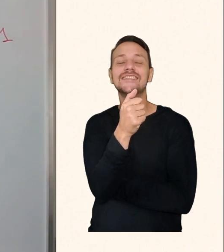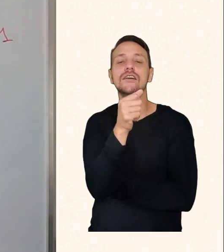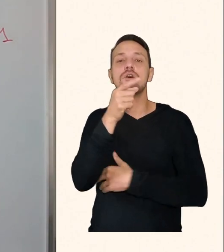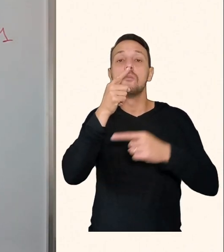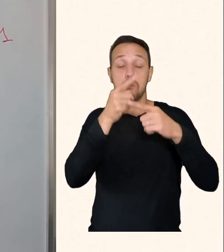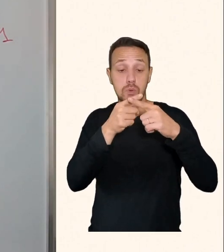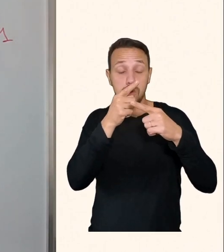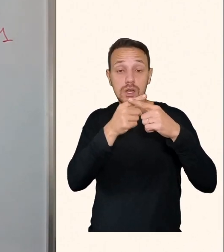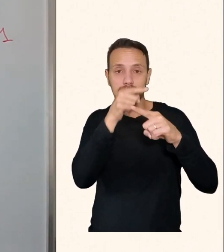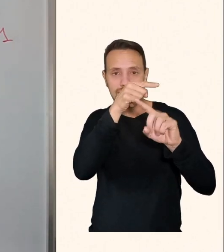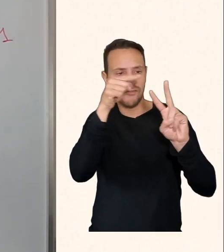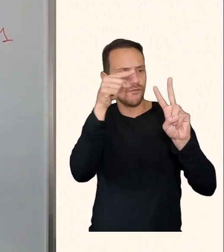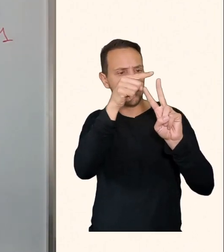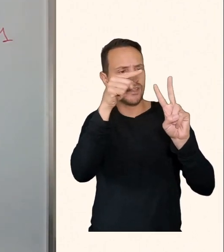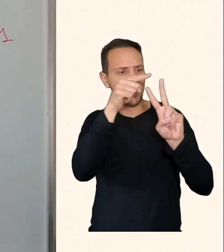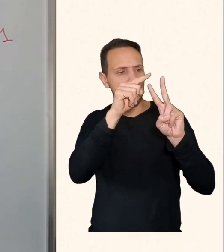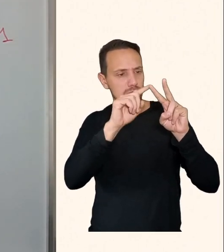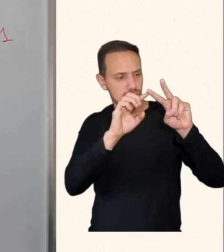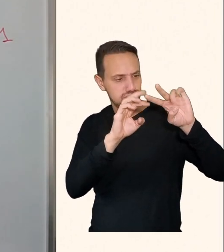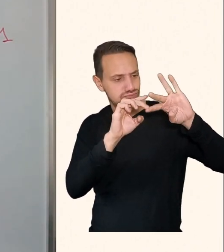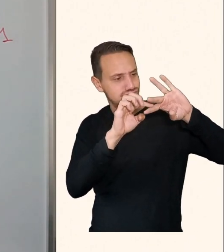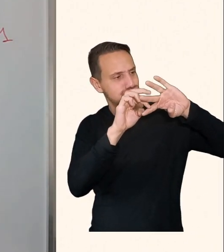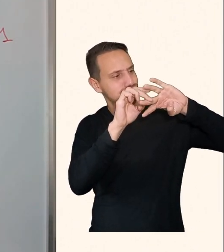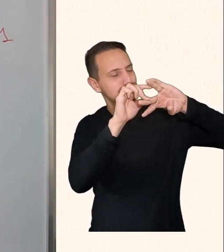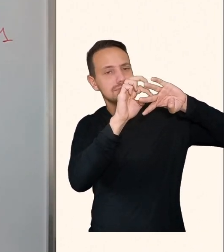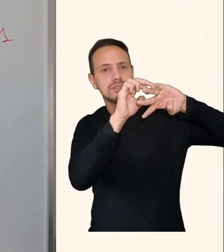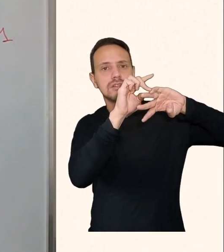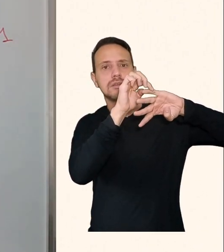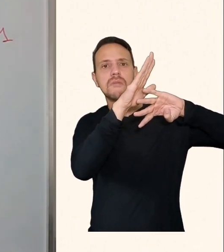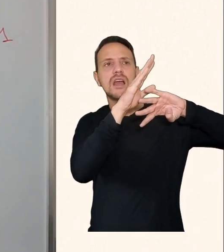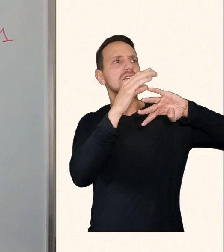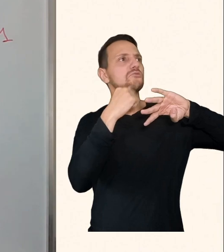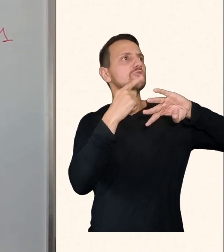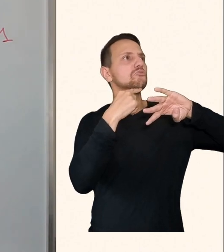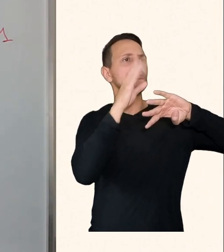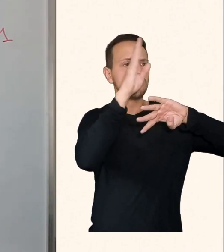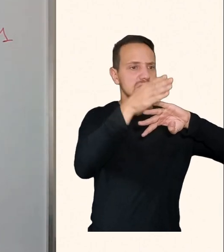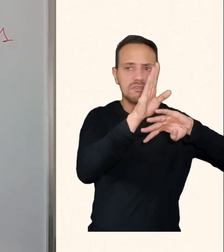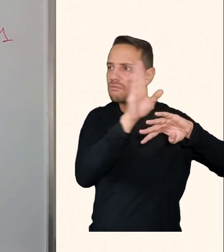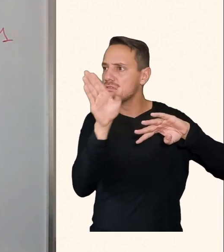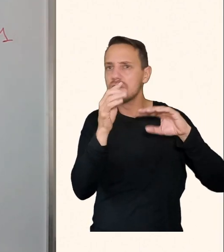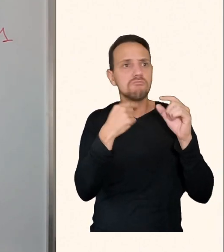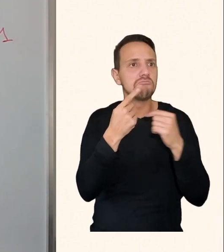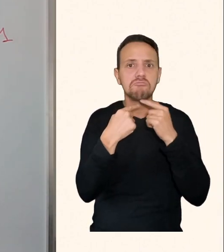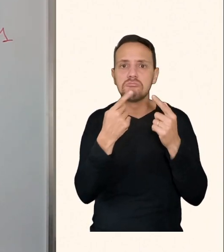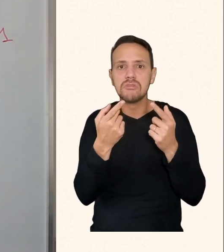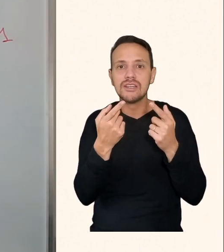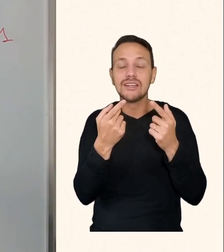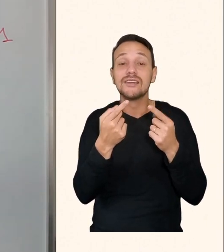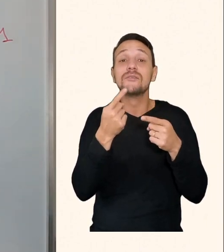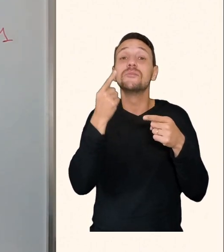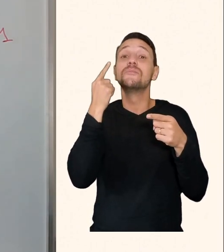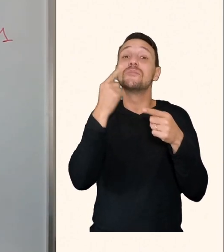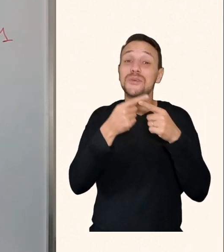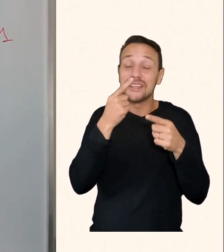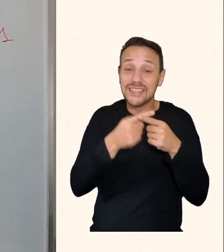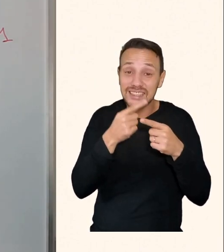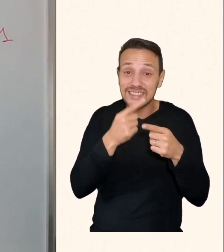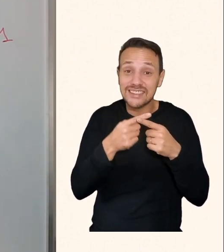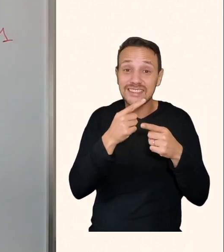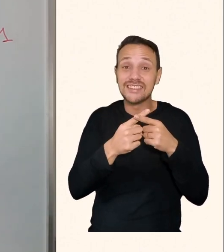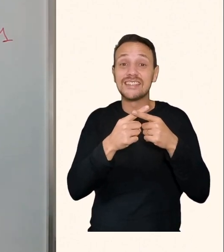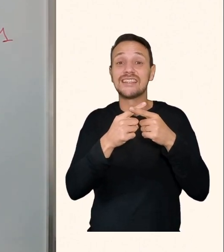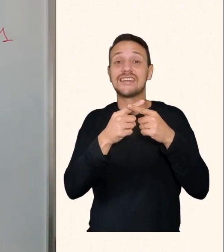Por que o vetor alpinista ficou sem direção e sem sentido? Porque ele foi